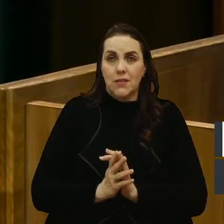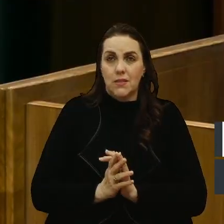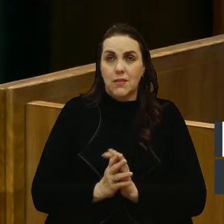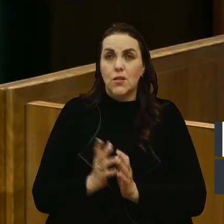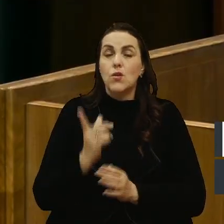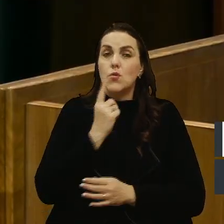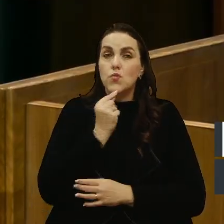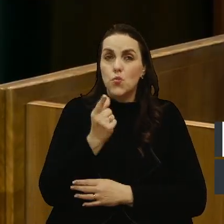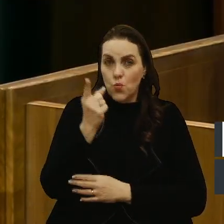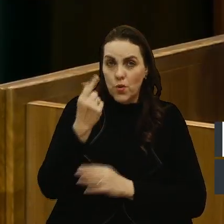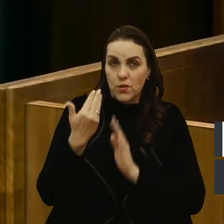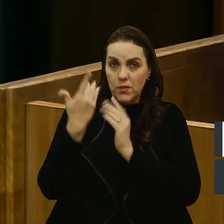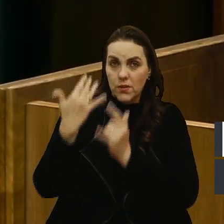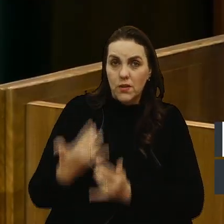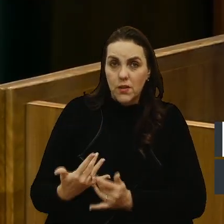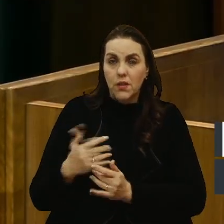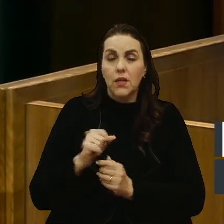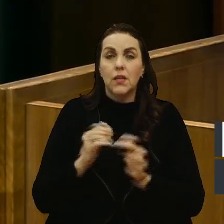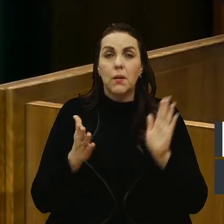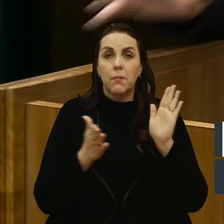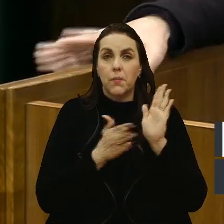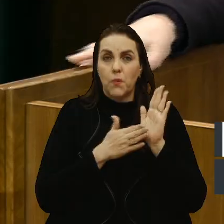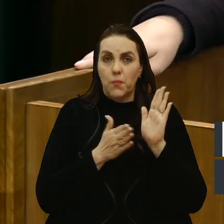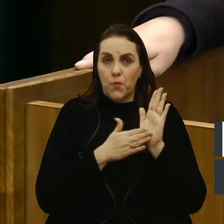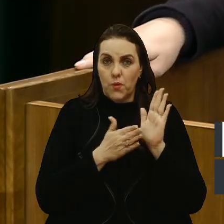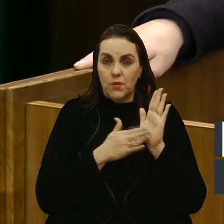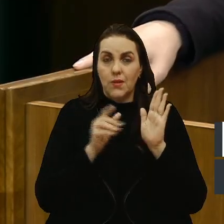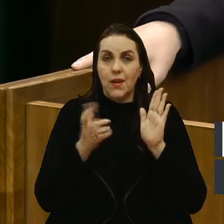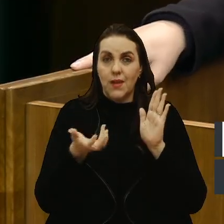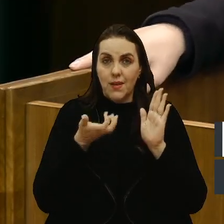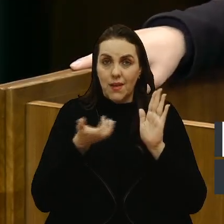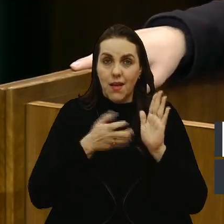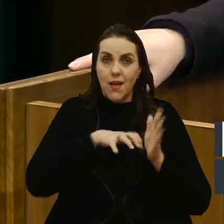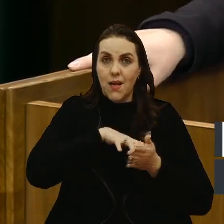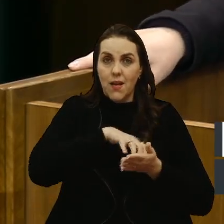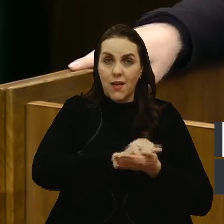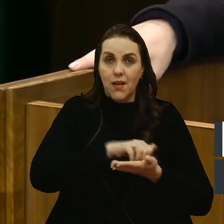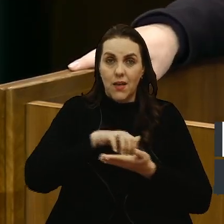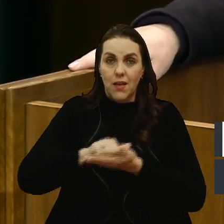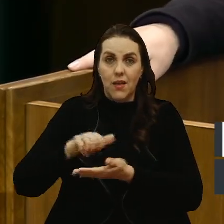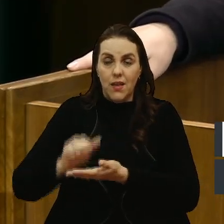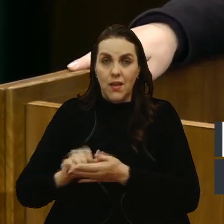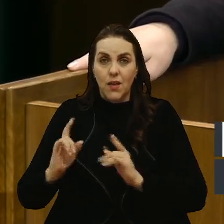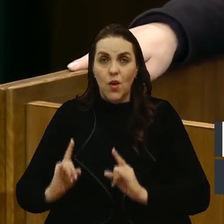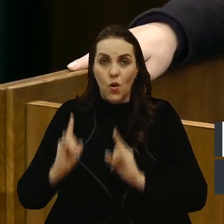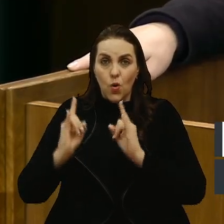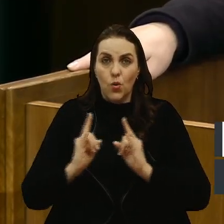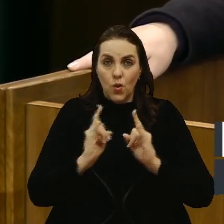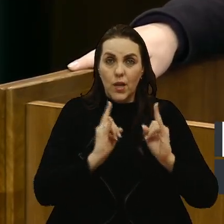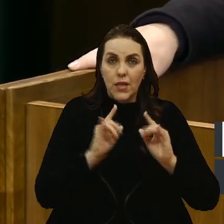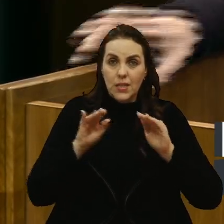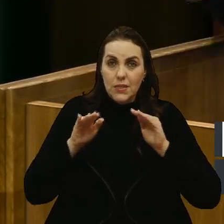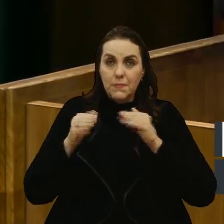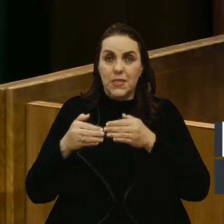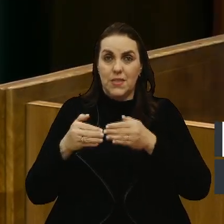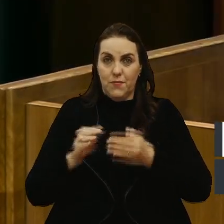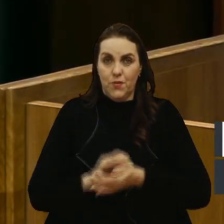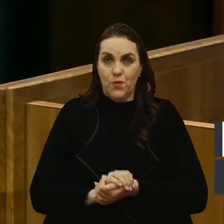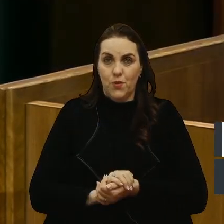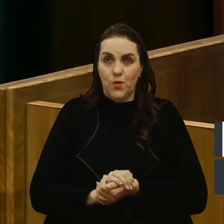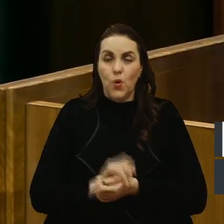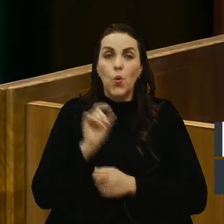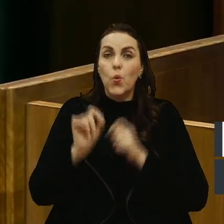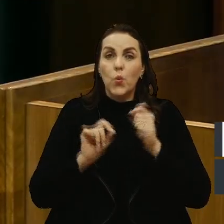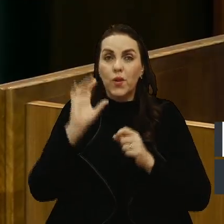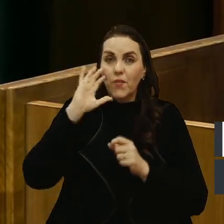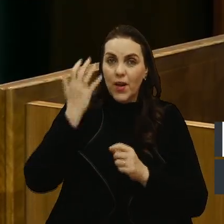apresentou aqui. Essa proposta busca regularizar alguns condomínios específicos. E aí, o que vai